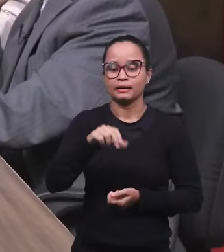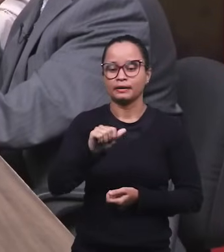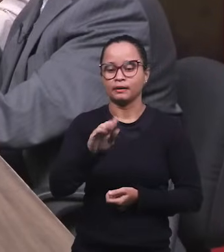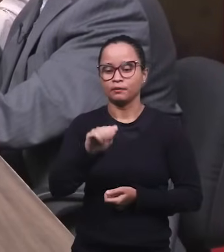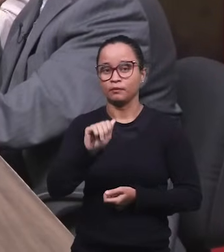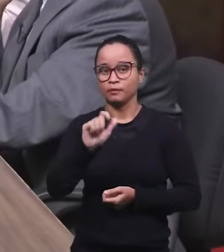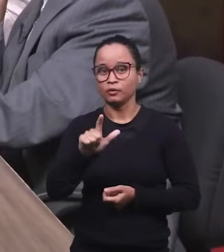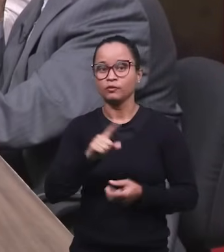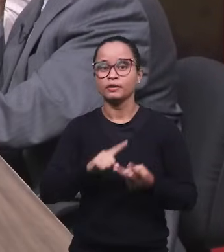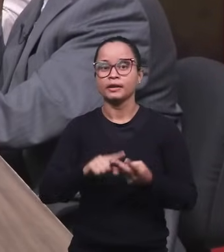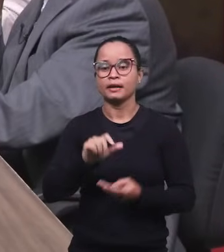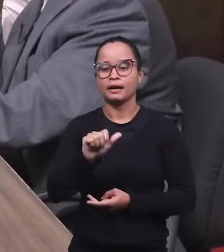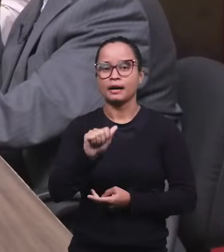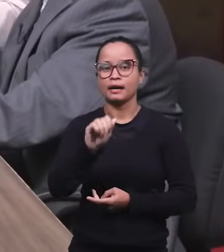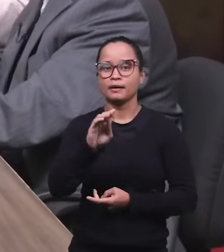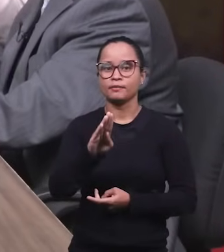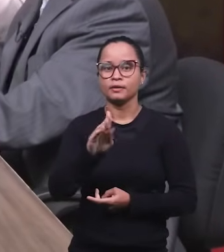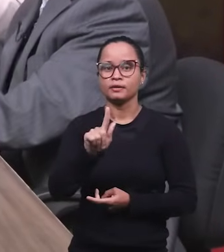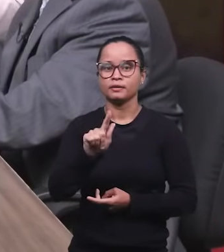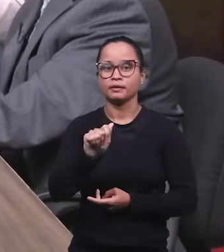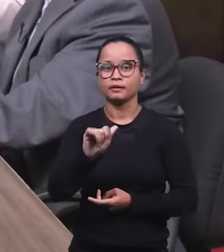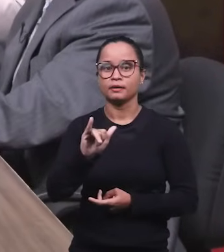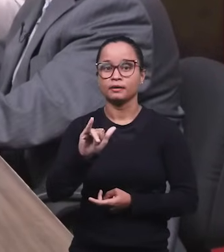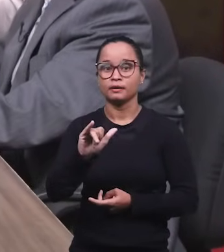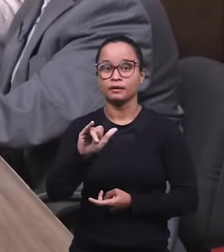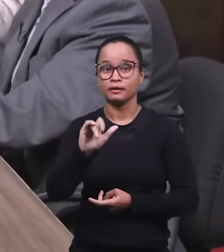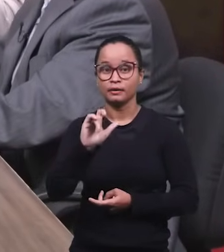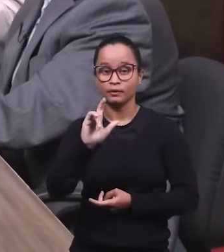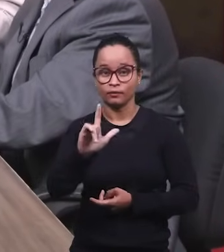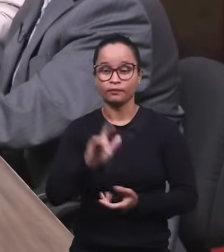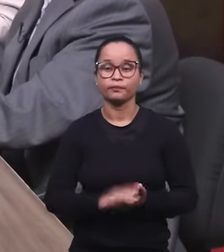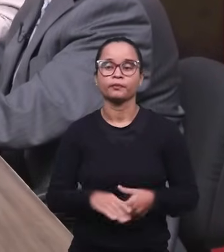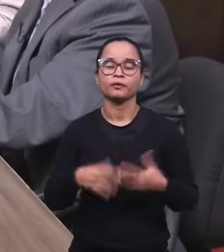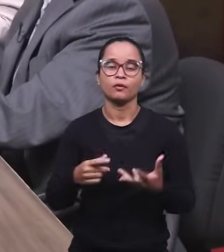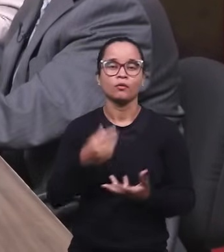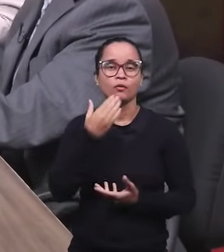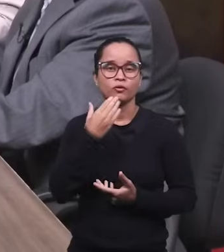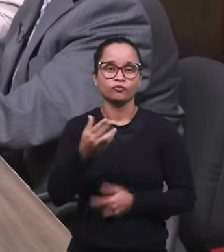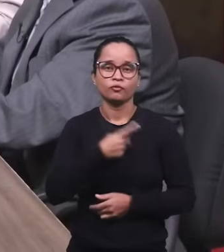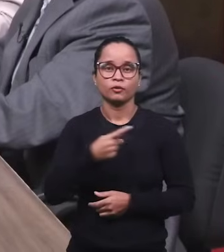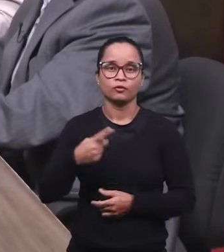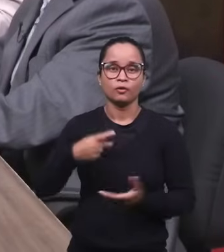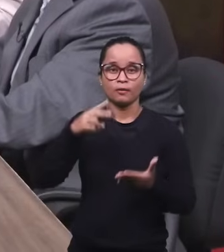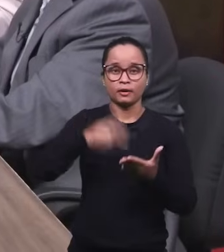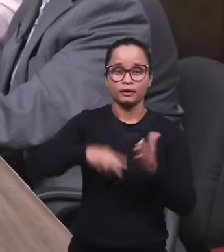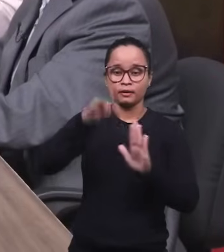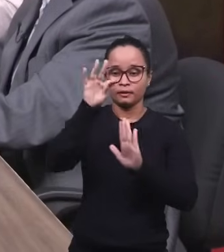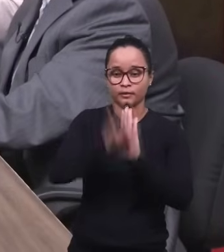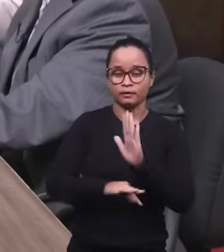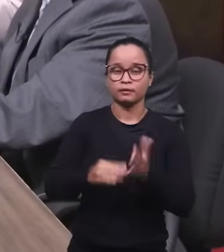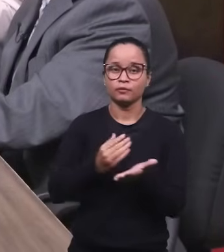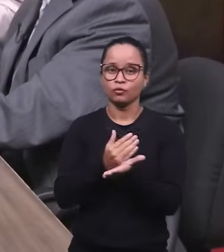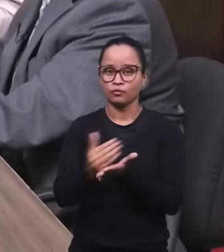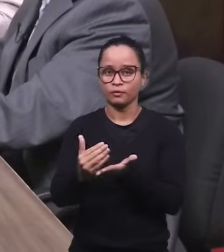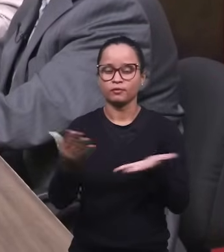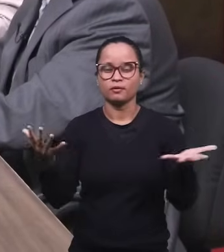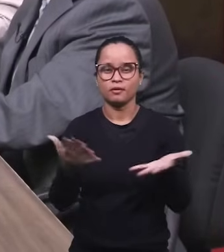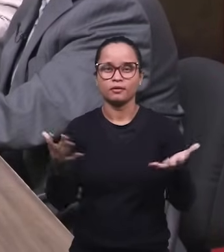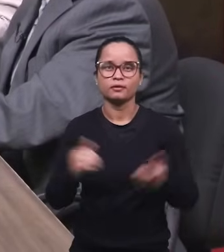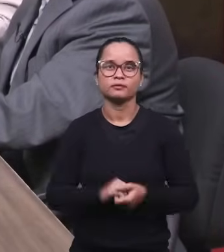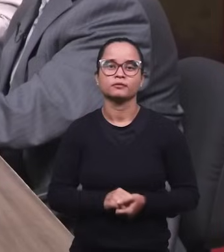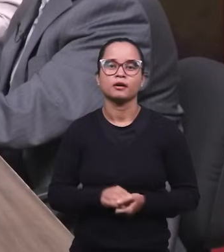e Abigail. Você vai entender bem, eu vou pedir ao pastor Marcelo Vilela que leia o texto e que faça uma